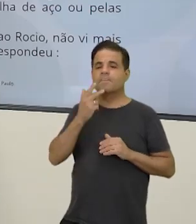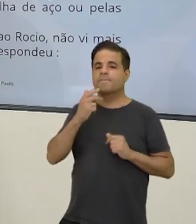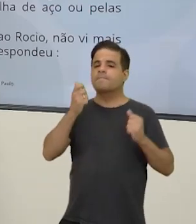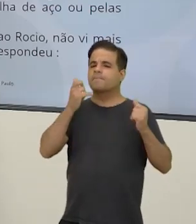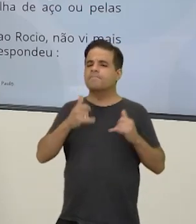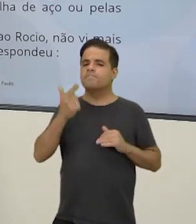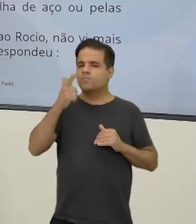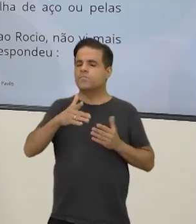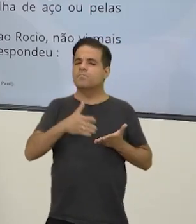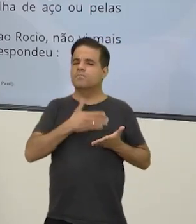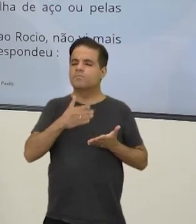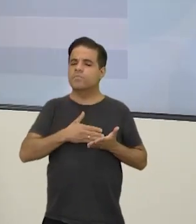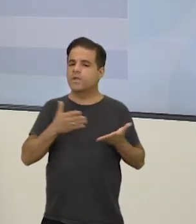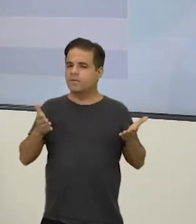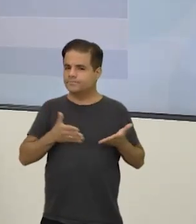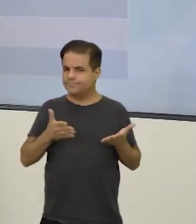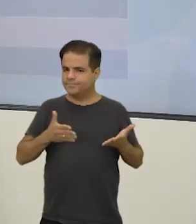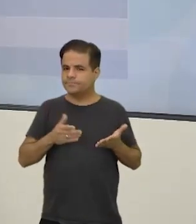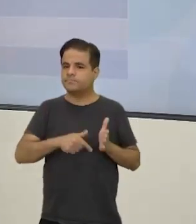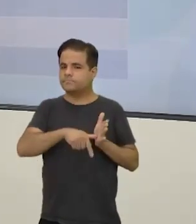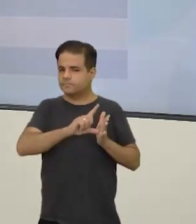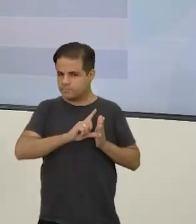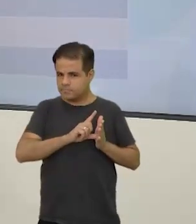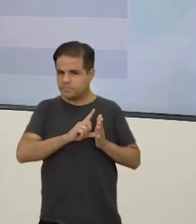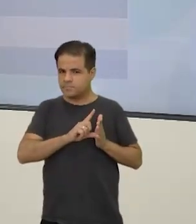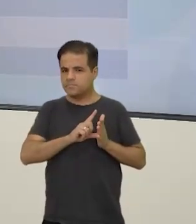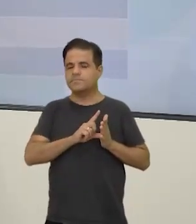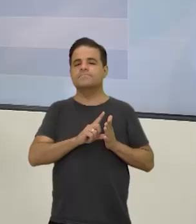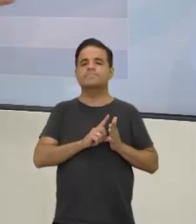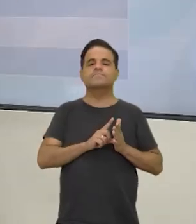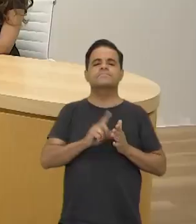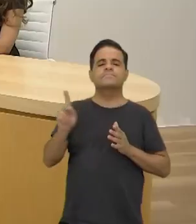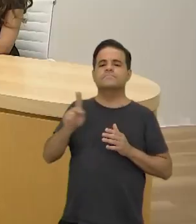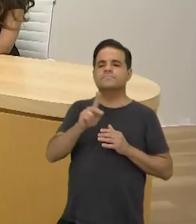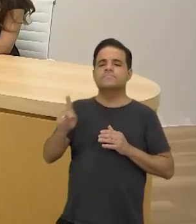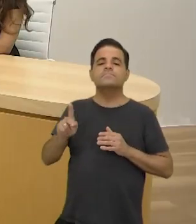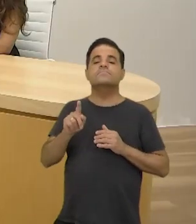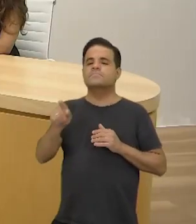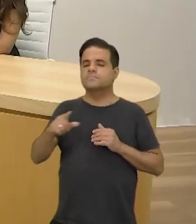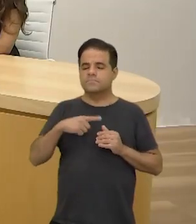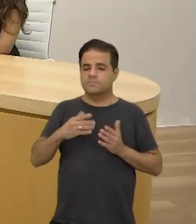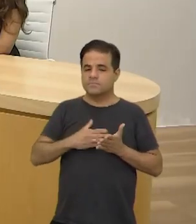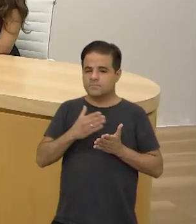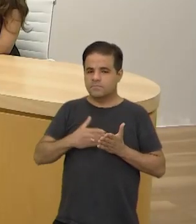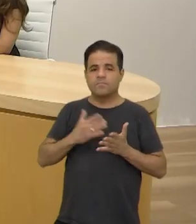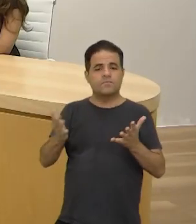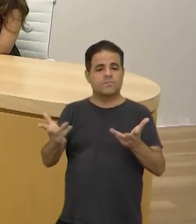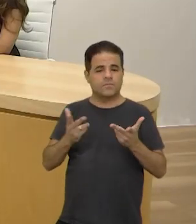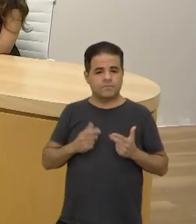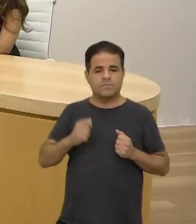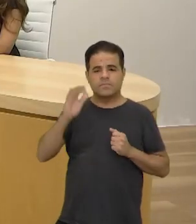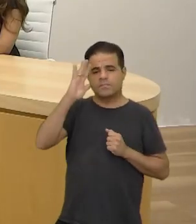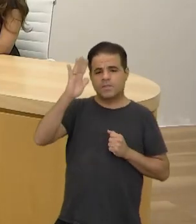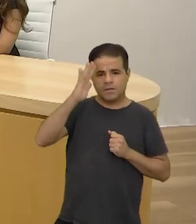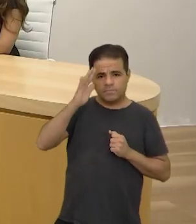de outro livro agora. Mas antes, vou ter que cortar daqui, vou falar. Professora Tayana, tem um livro maravilhoso.